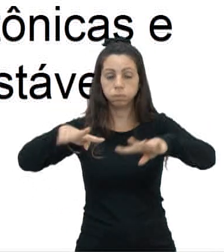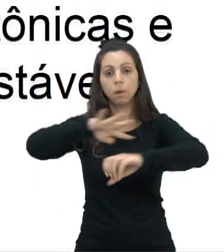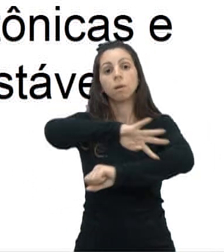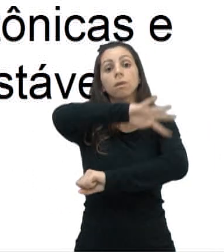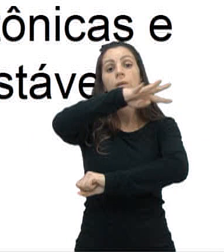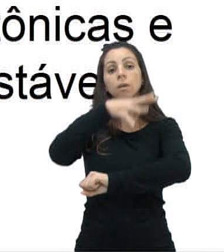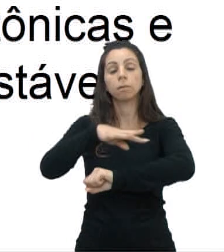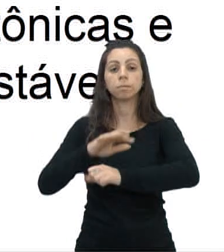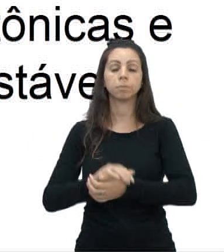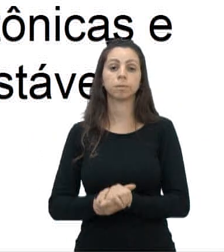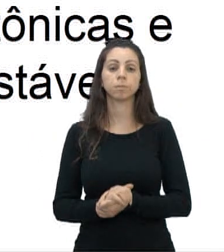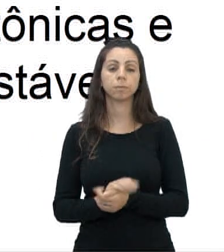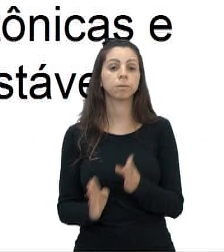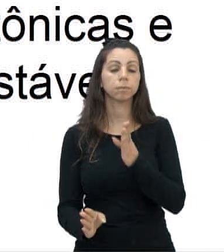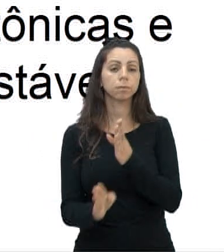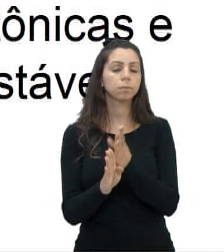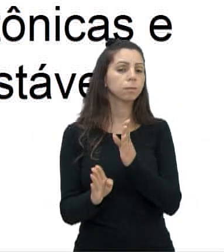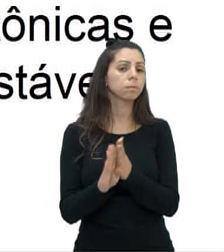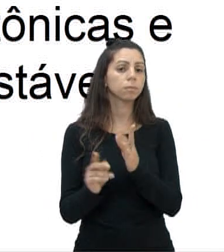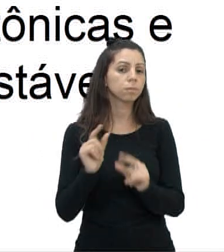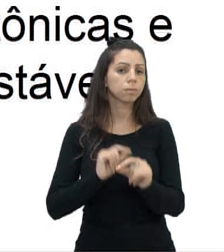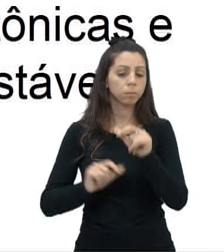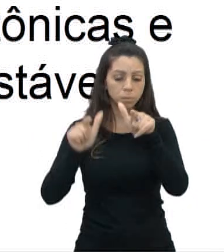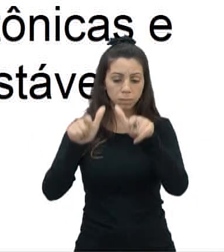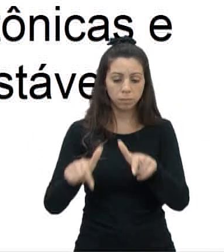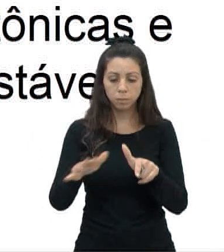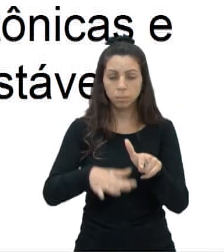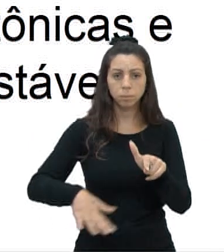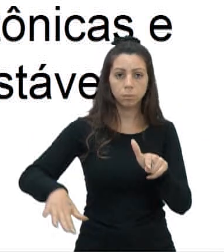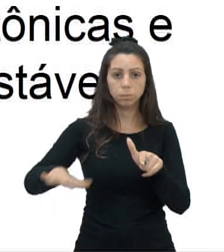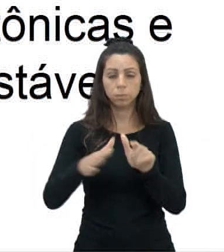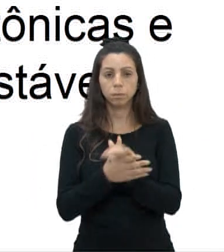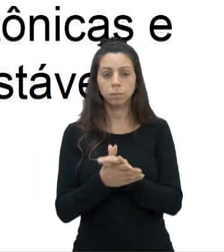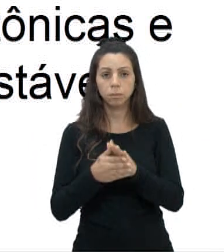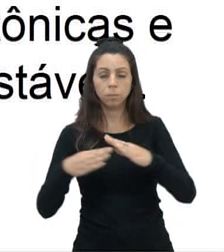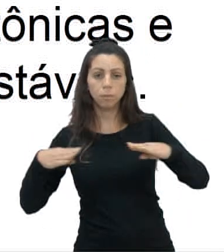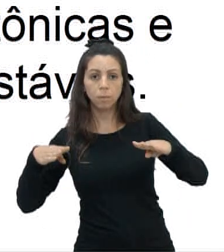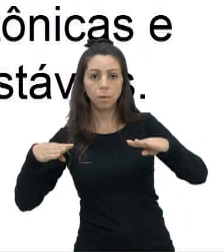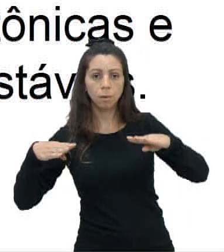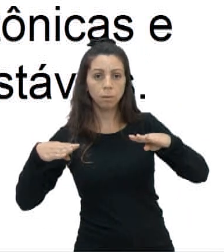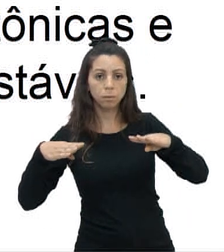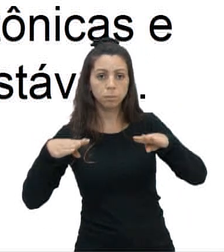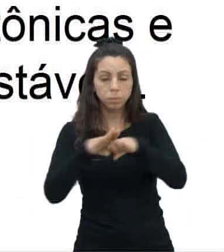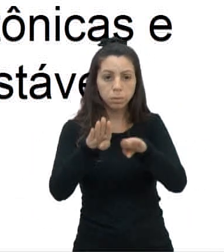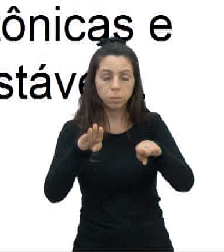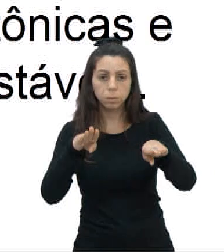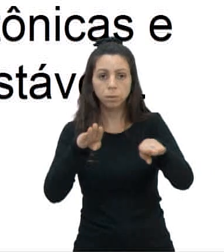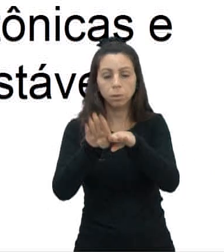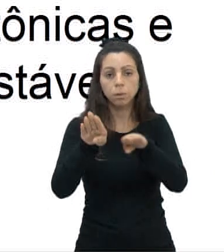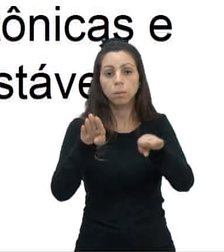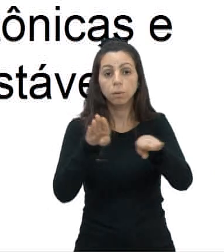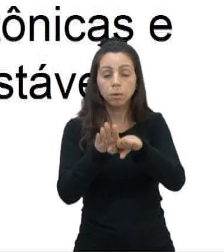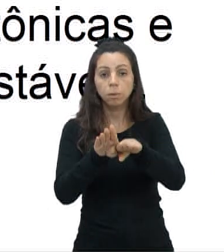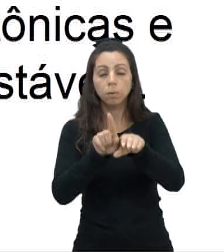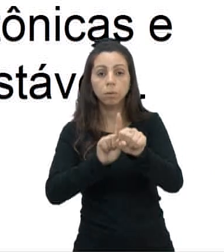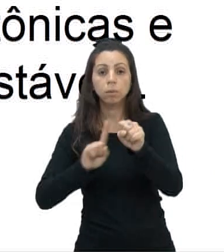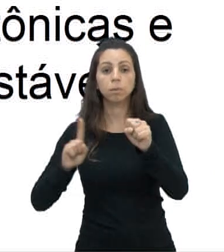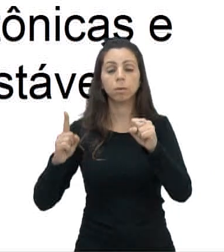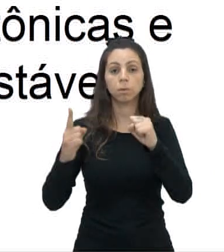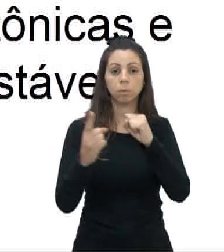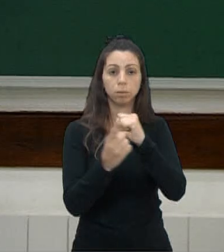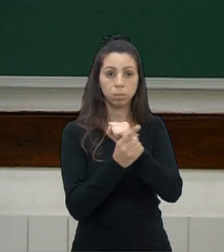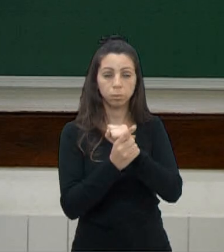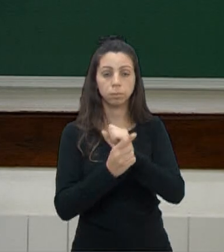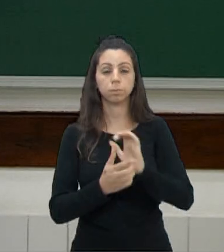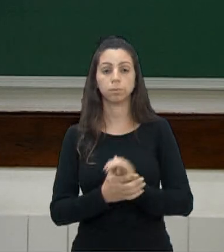montanhosas. Encontram-se geralmente nas áreas de encontro entre placas tectônicas e são geologicamente recentes e